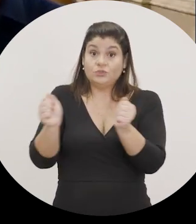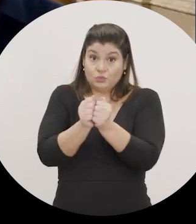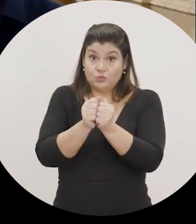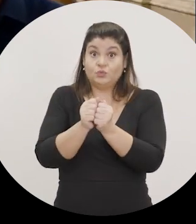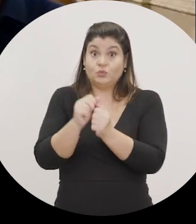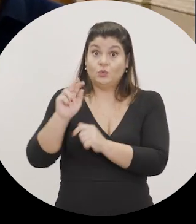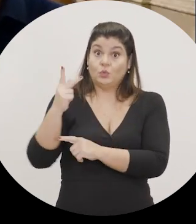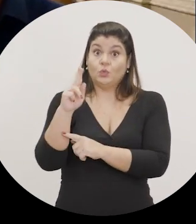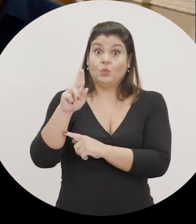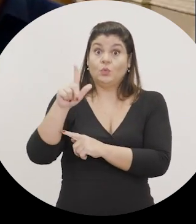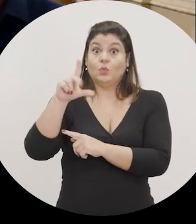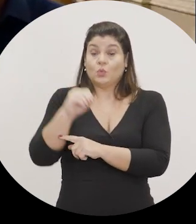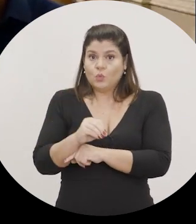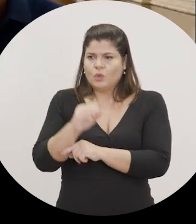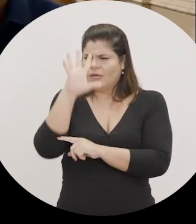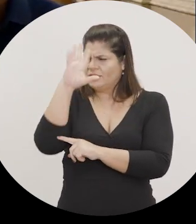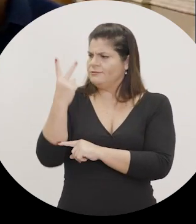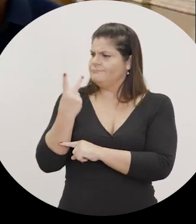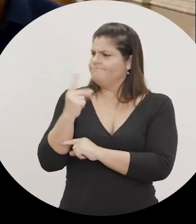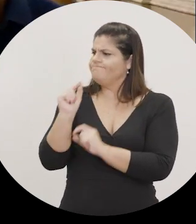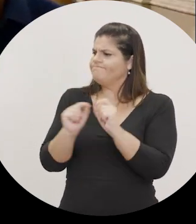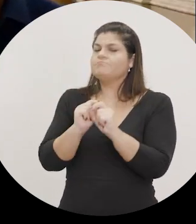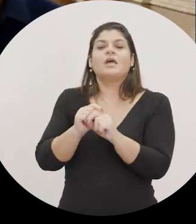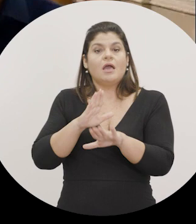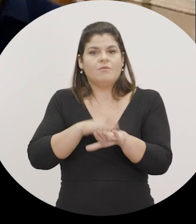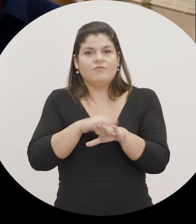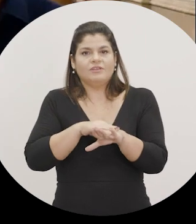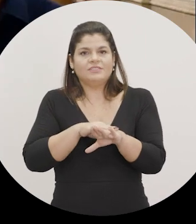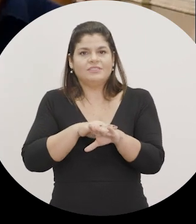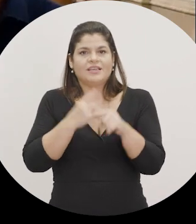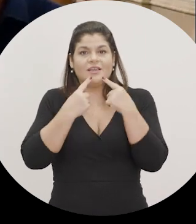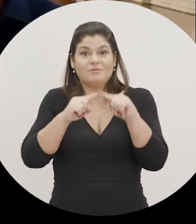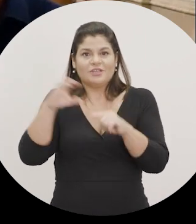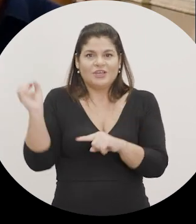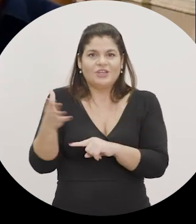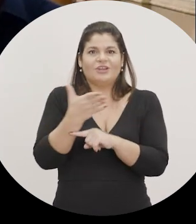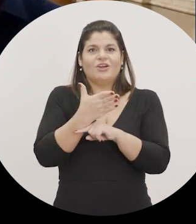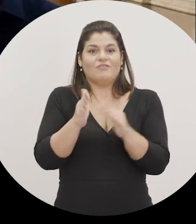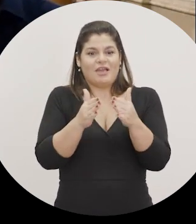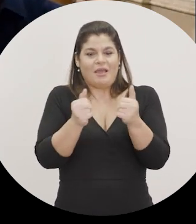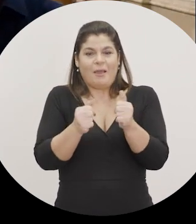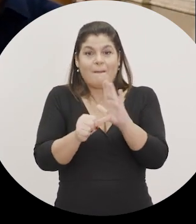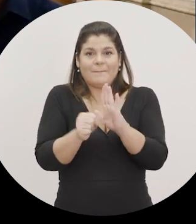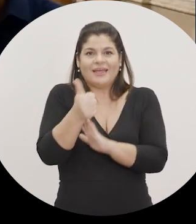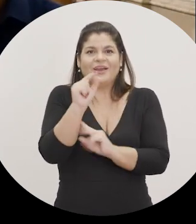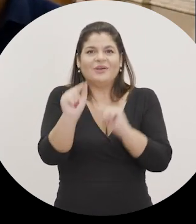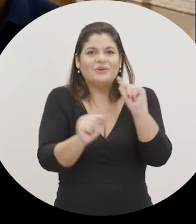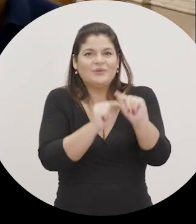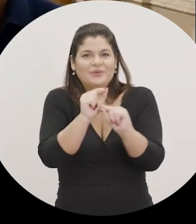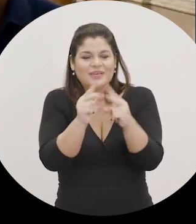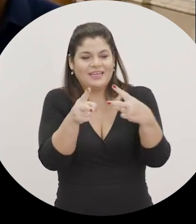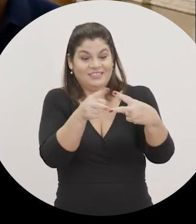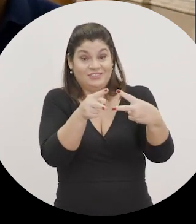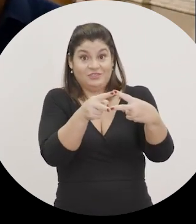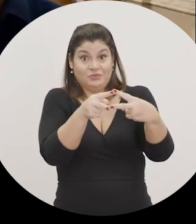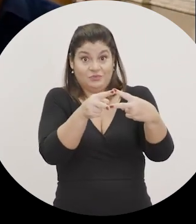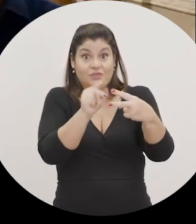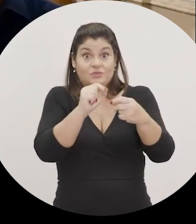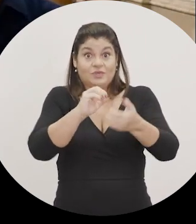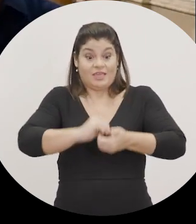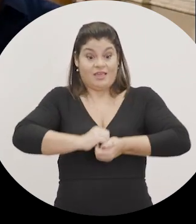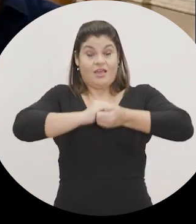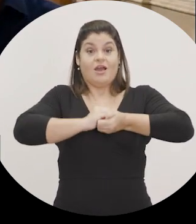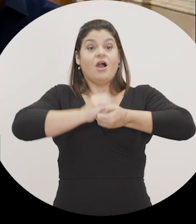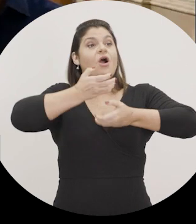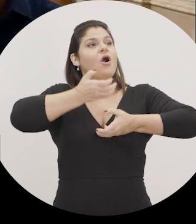Hugo, nós resolvemos que a gente faria música nova e a nossa primeira encomenda foi de duas óperas baseadas no